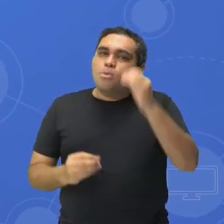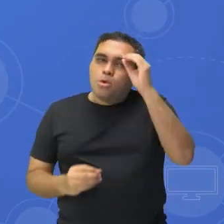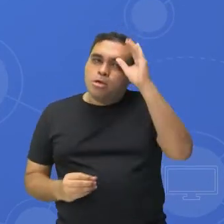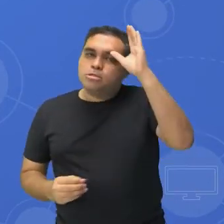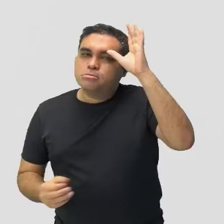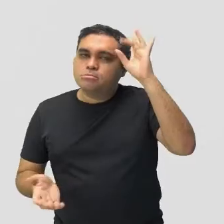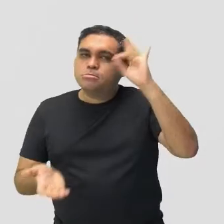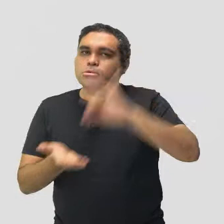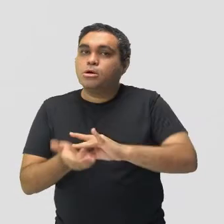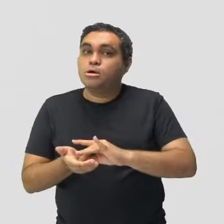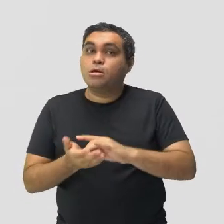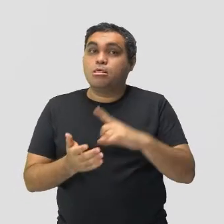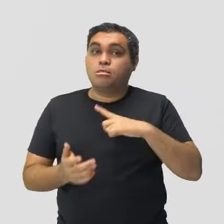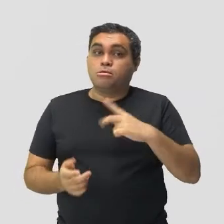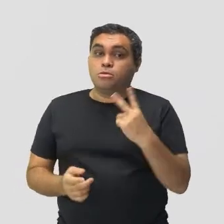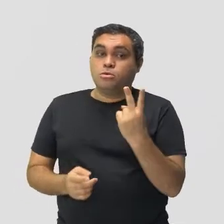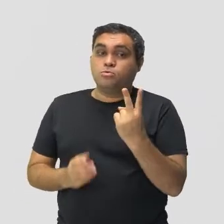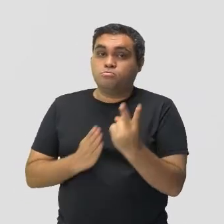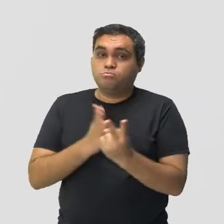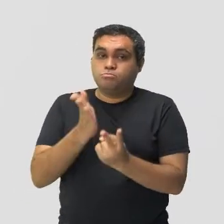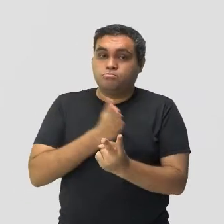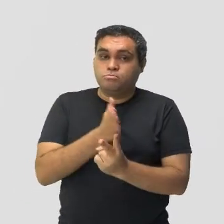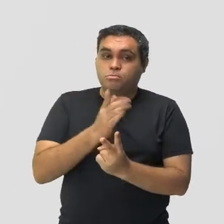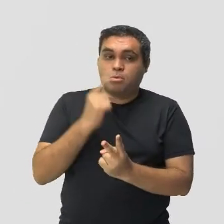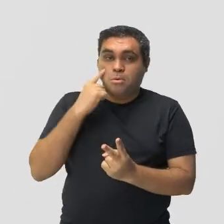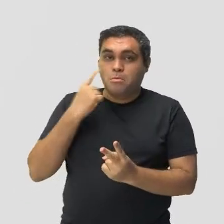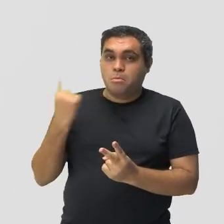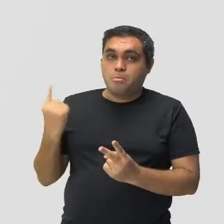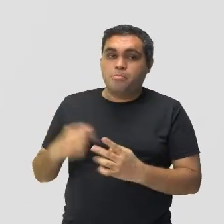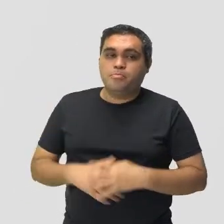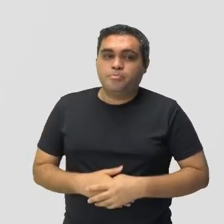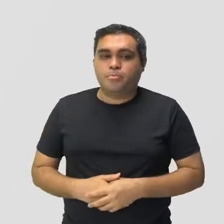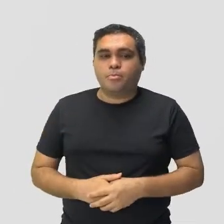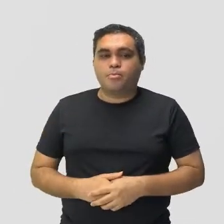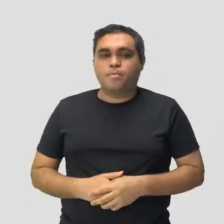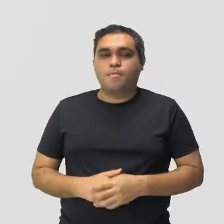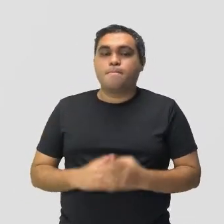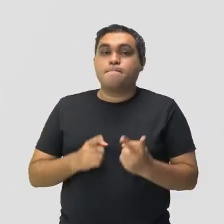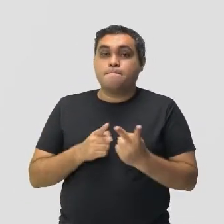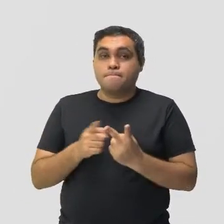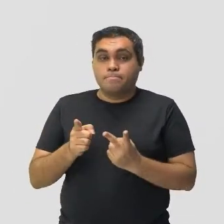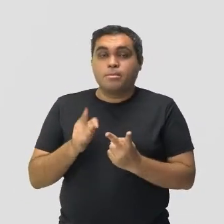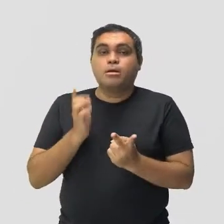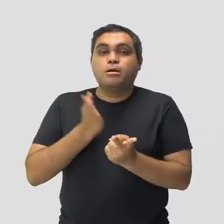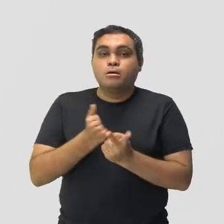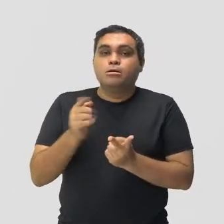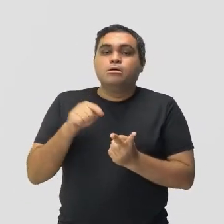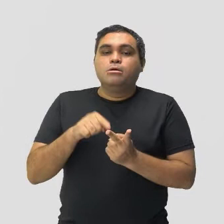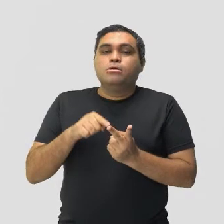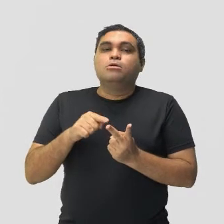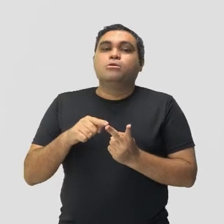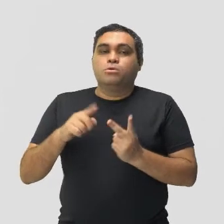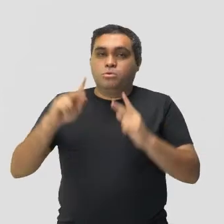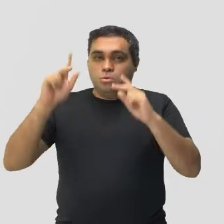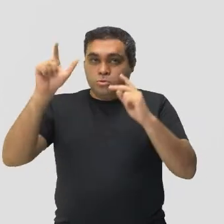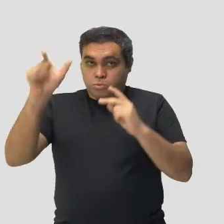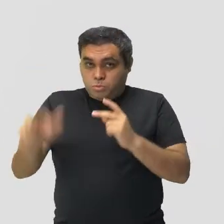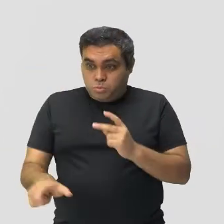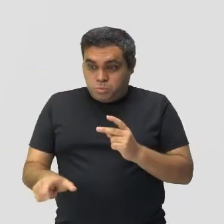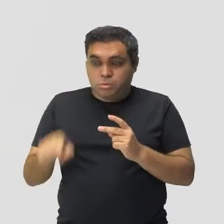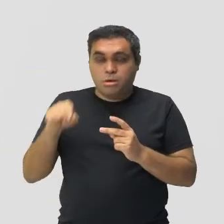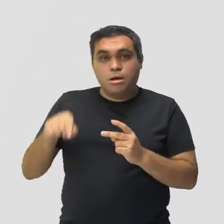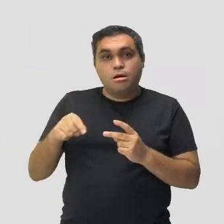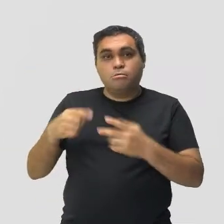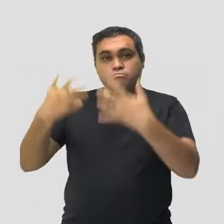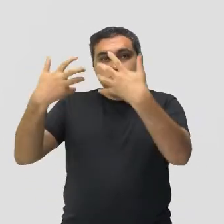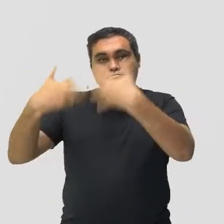Vamos ver aqui nesse gráfico. Ó. Primeiro, nós temos, claro, o sujeito, né? O sujeito é aquele que pensa, é